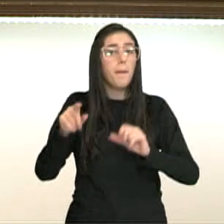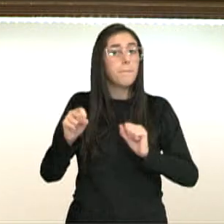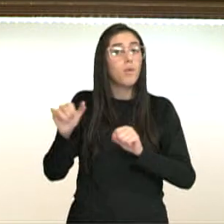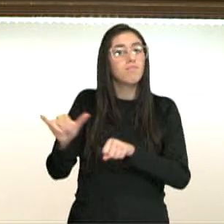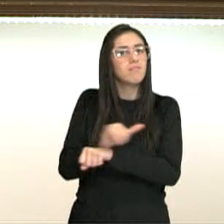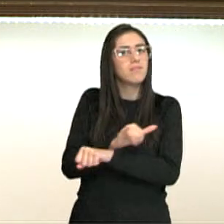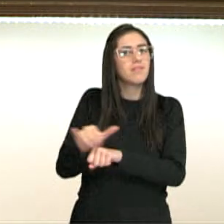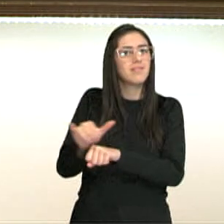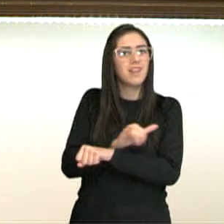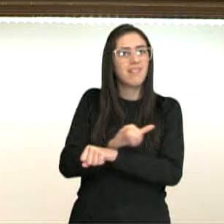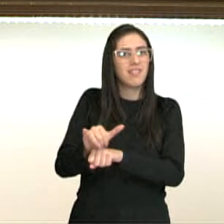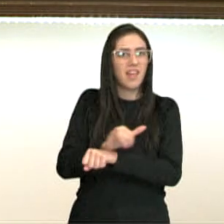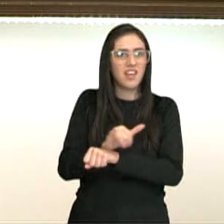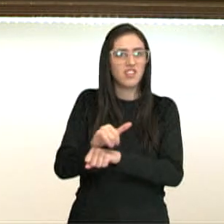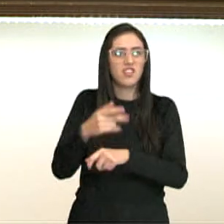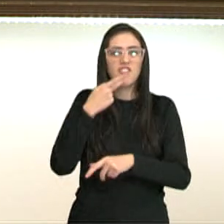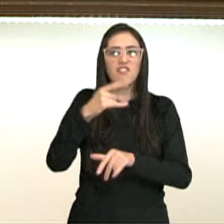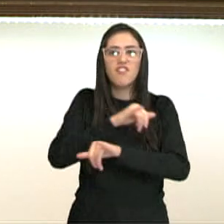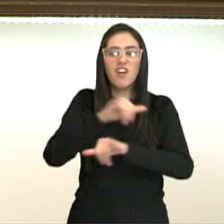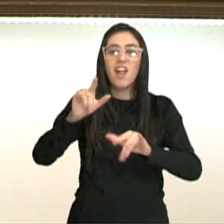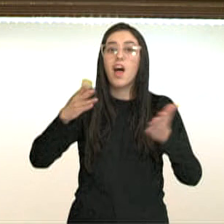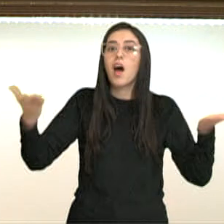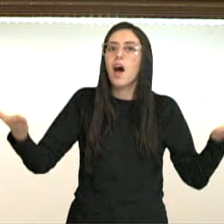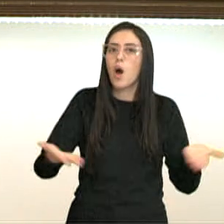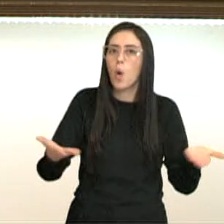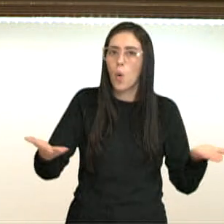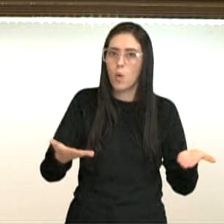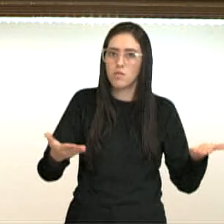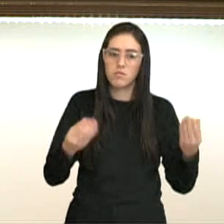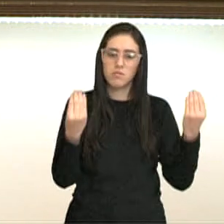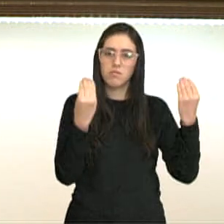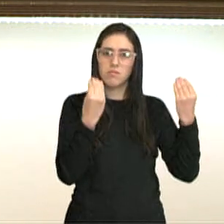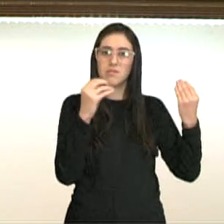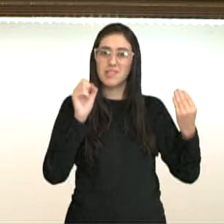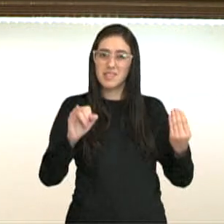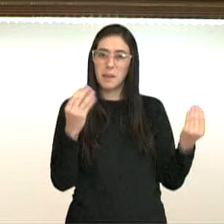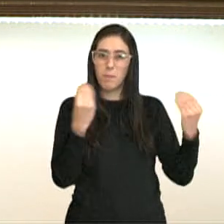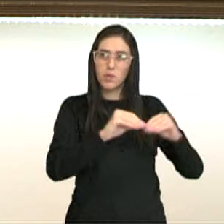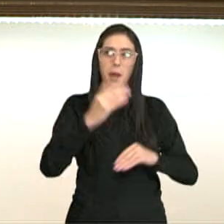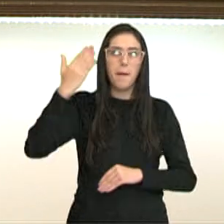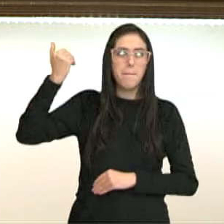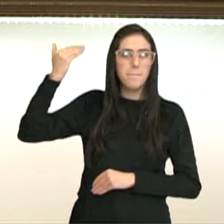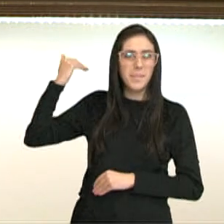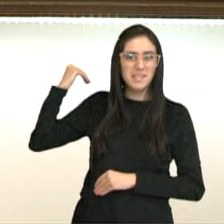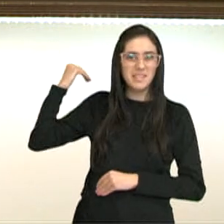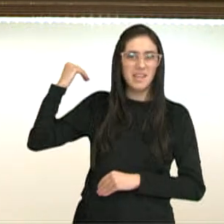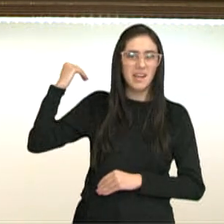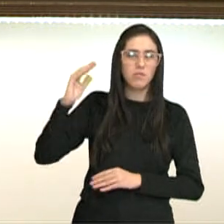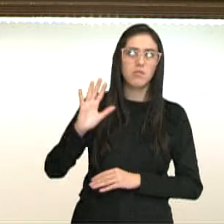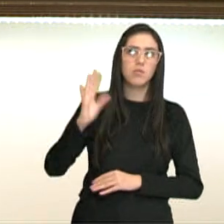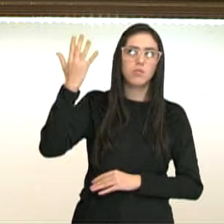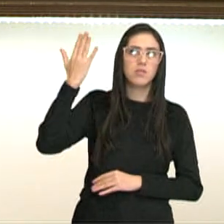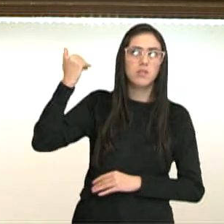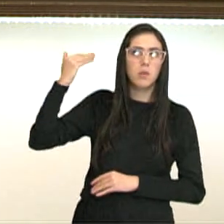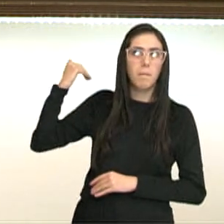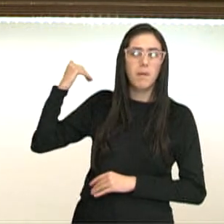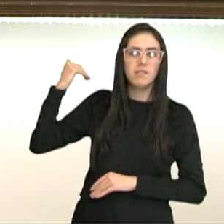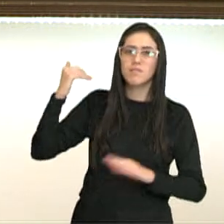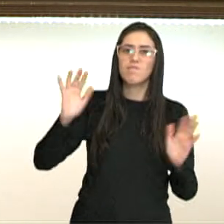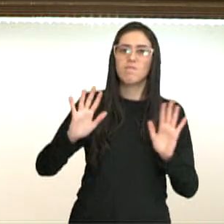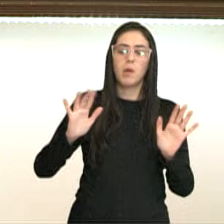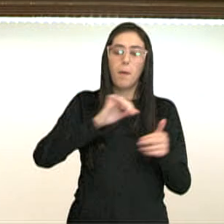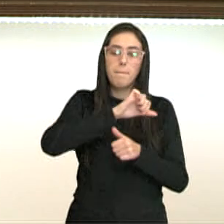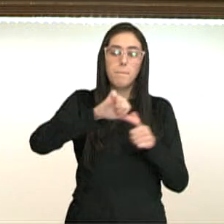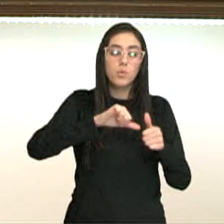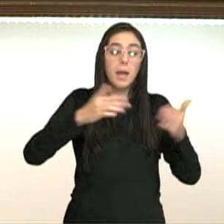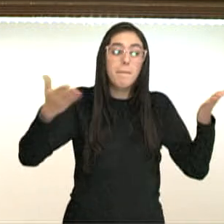de atualizar esses fatos. No lugar de ele colocar os verbos no tempo passado, porque o fato foi lá no passado, ele coloca